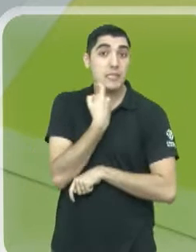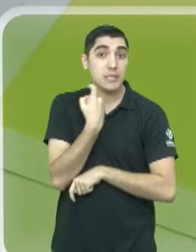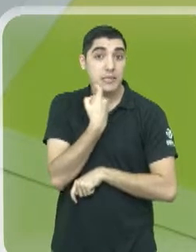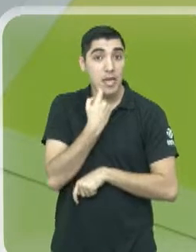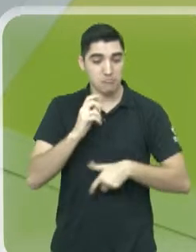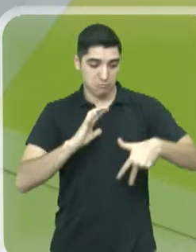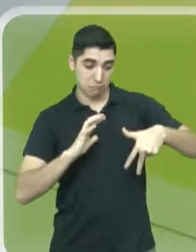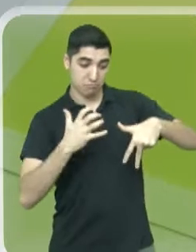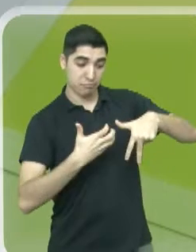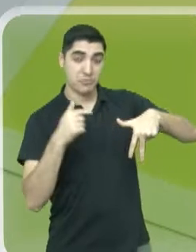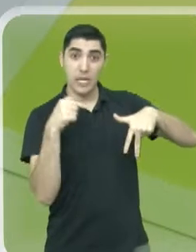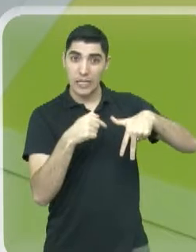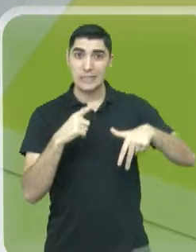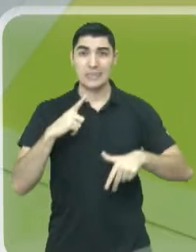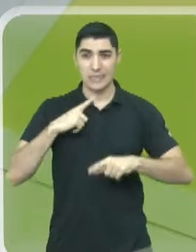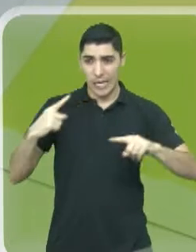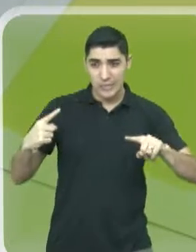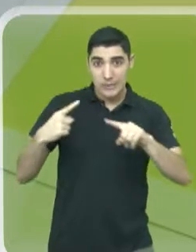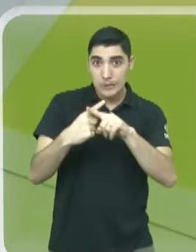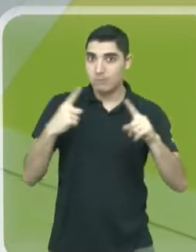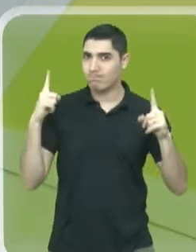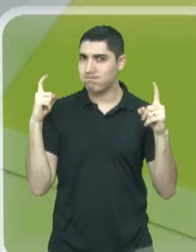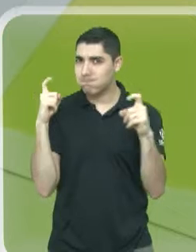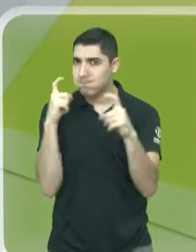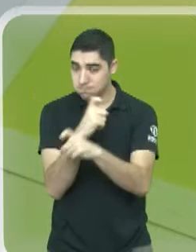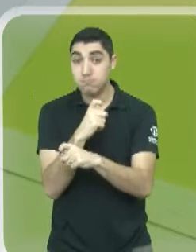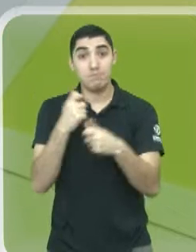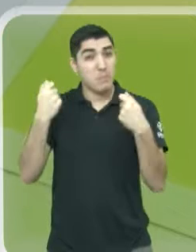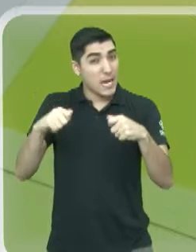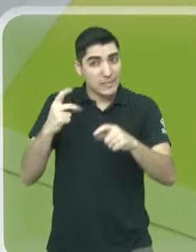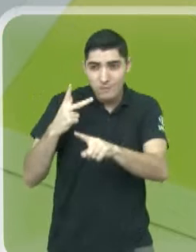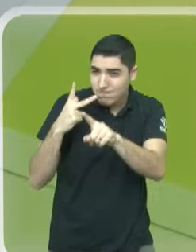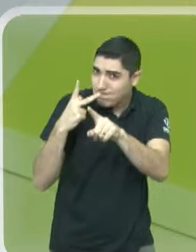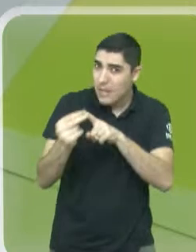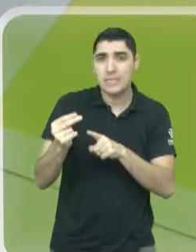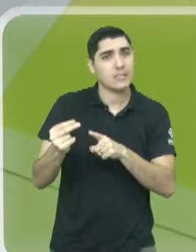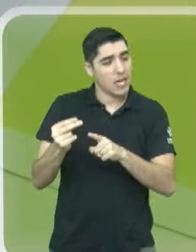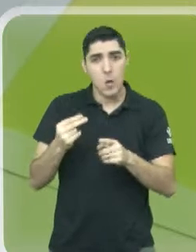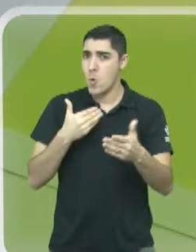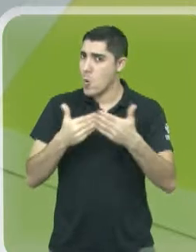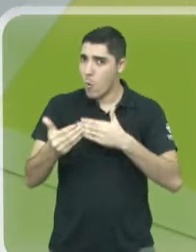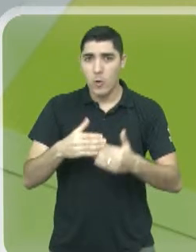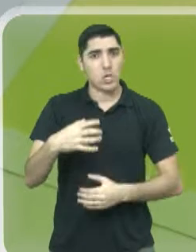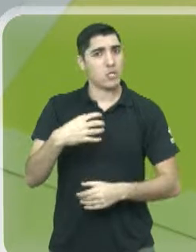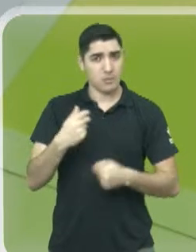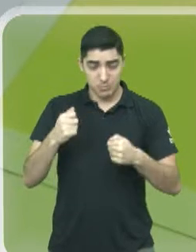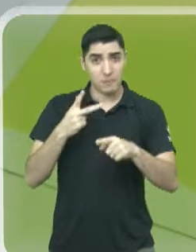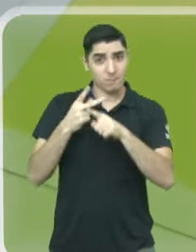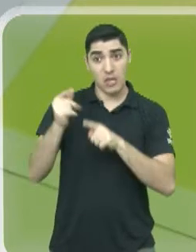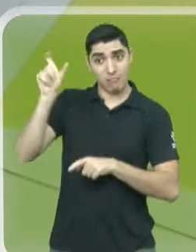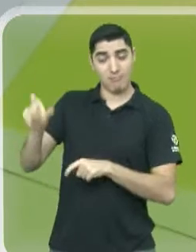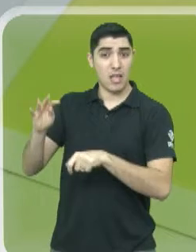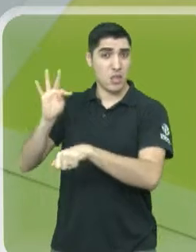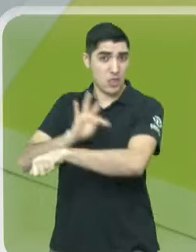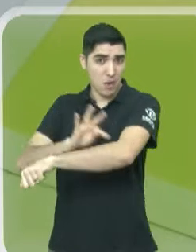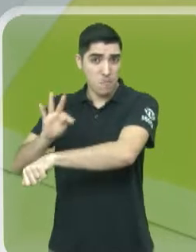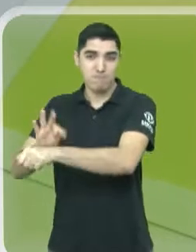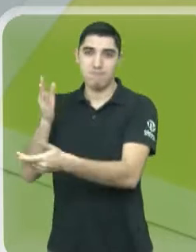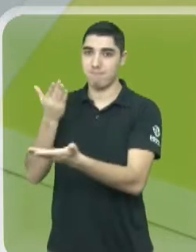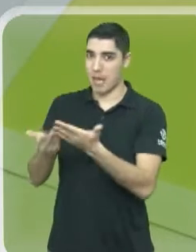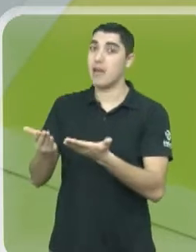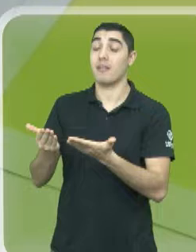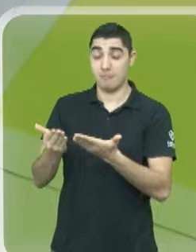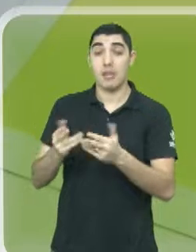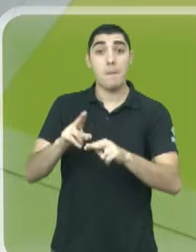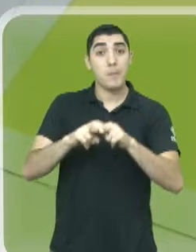do Vale tinha jogo decisivo. Era vencer ou vencer o Taquaritinga para ainda ter chances de classificação